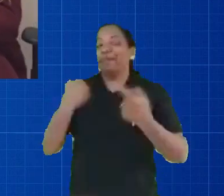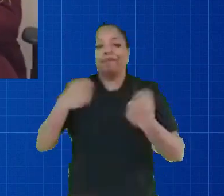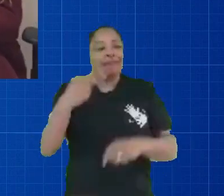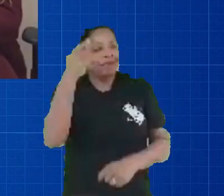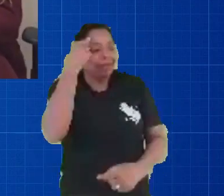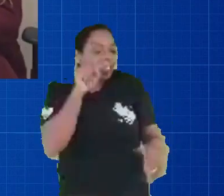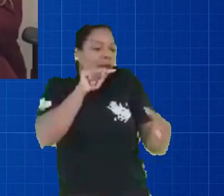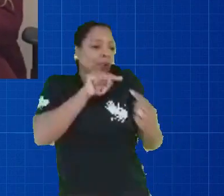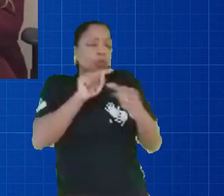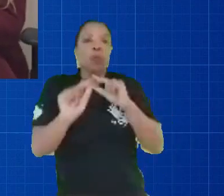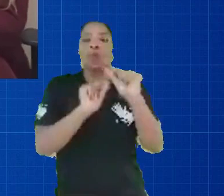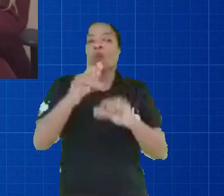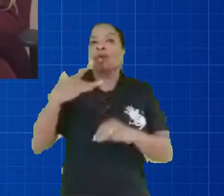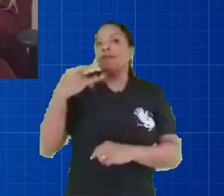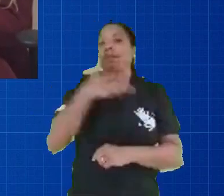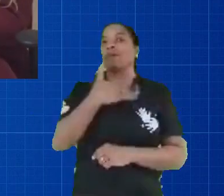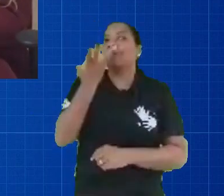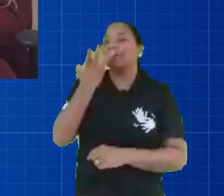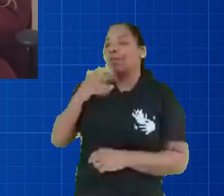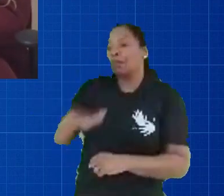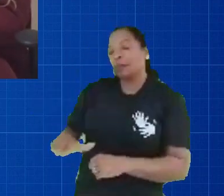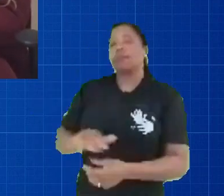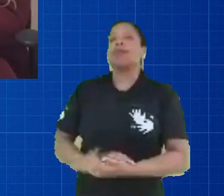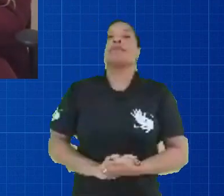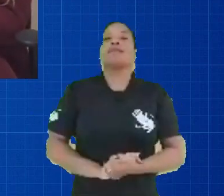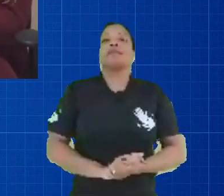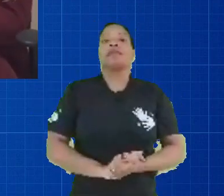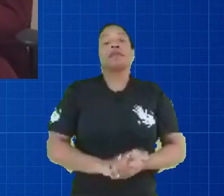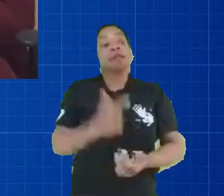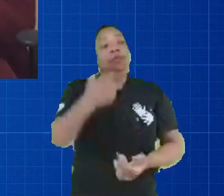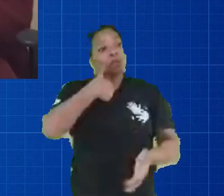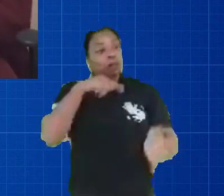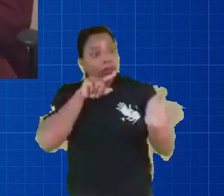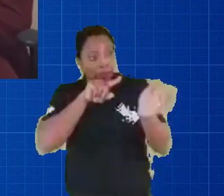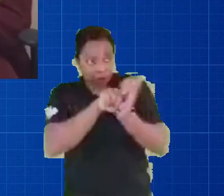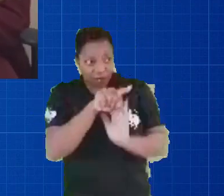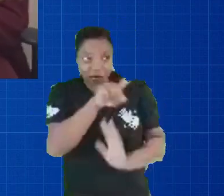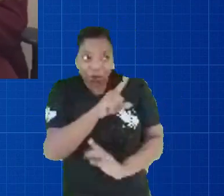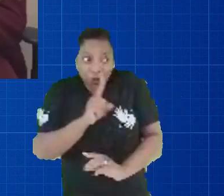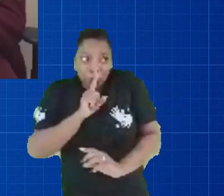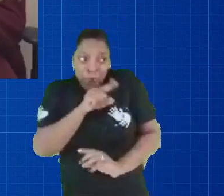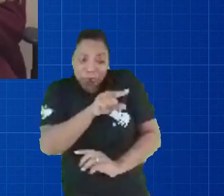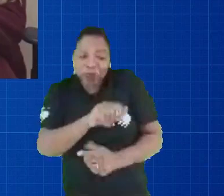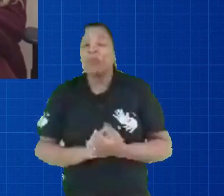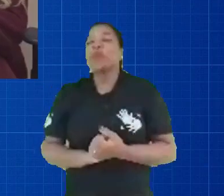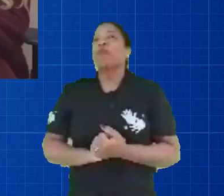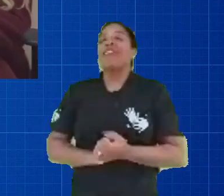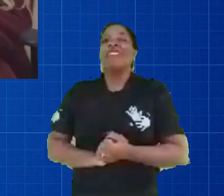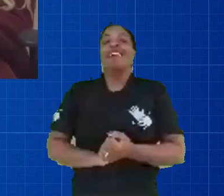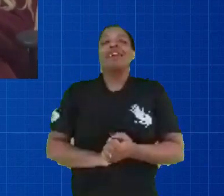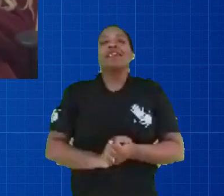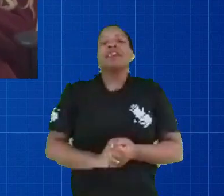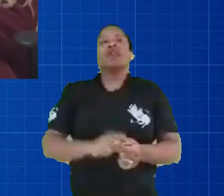gostaria de fazer uma pergunta para você, Jamires. Você está quietinha. Quais as consequências desse consumo dos